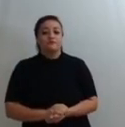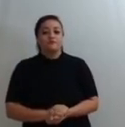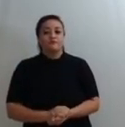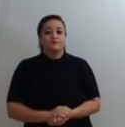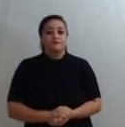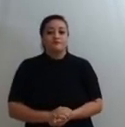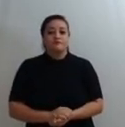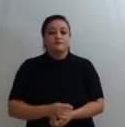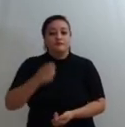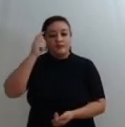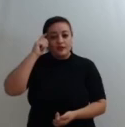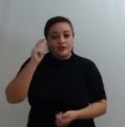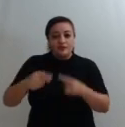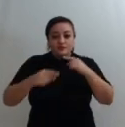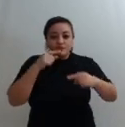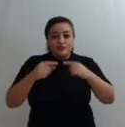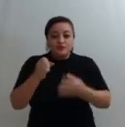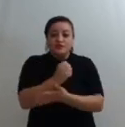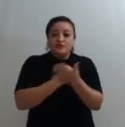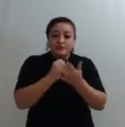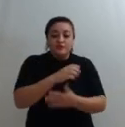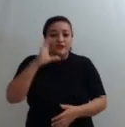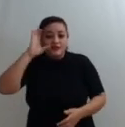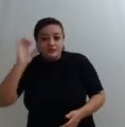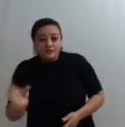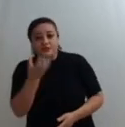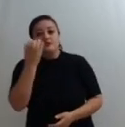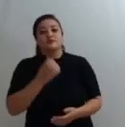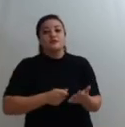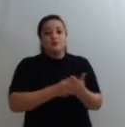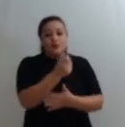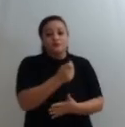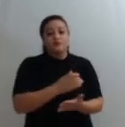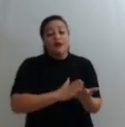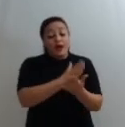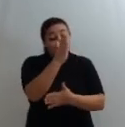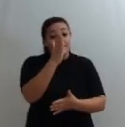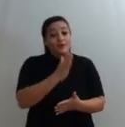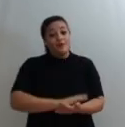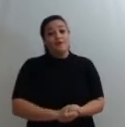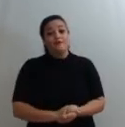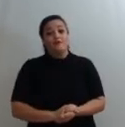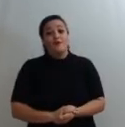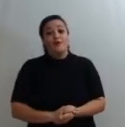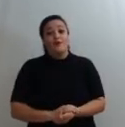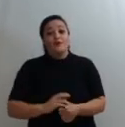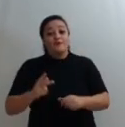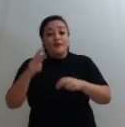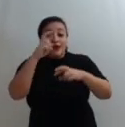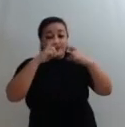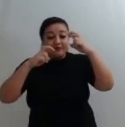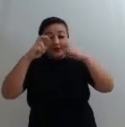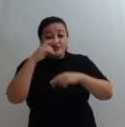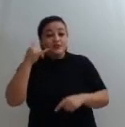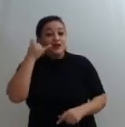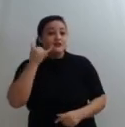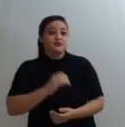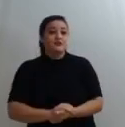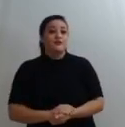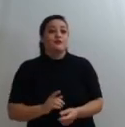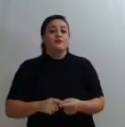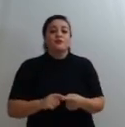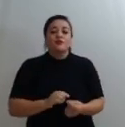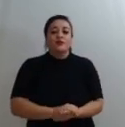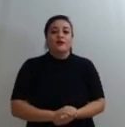onde se discute a fundamentação da decisão que autorizou a busca e apreensão aqui no combinado, da impetração. E eu faço pelo seguinte: ao proferir a